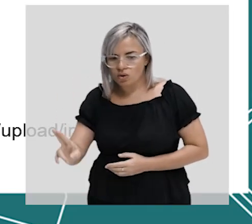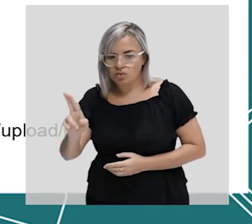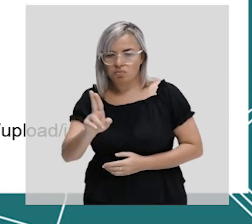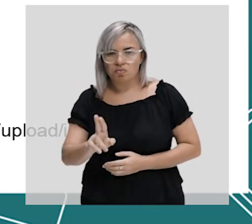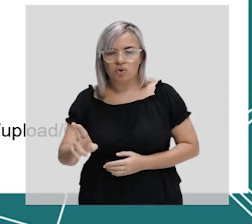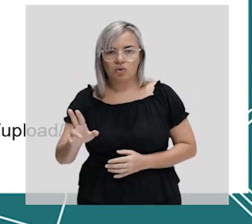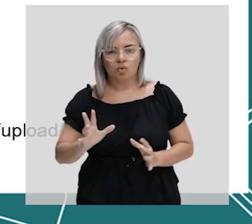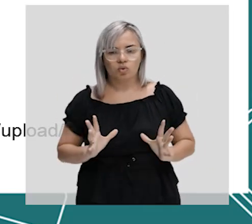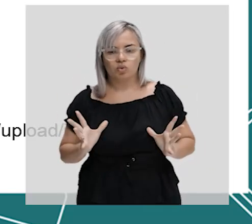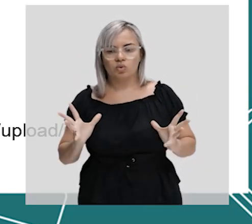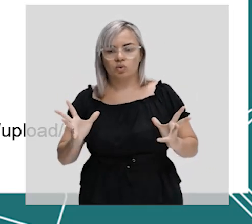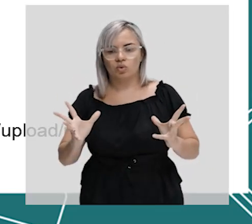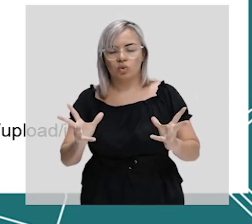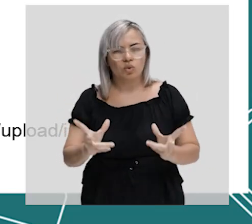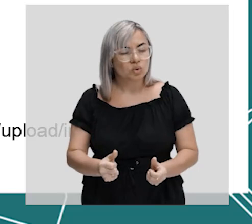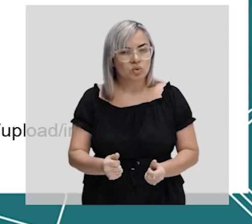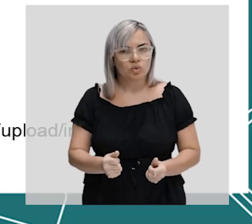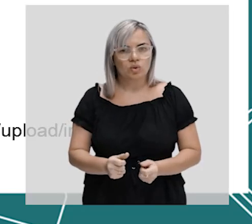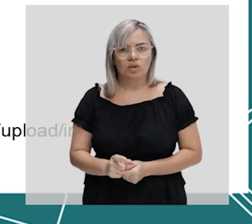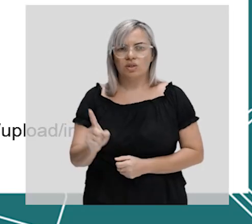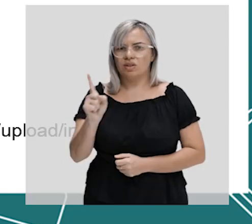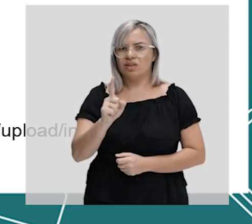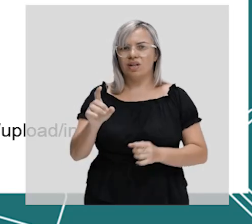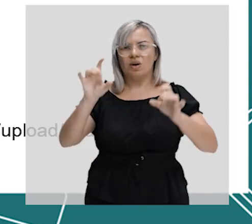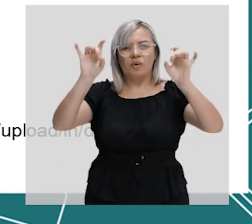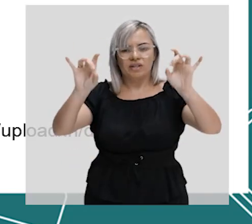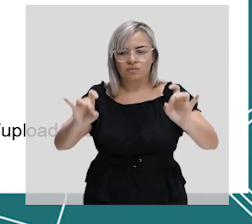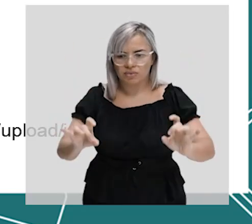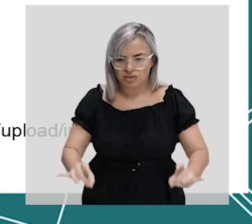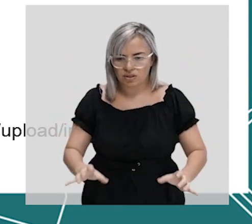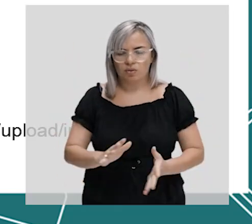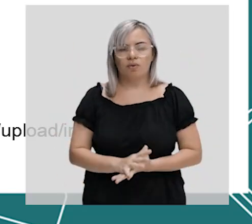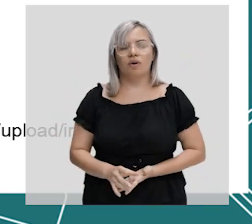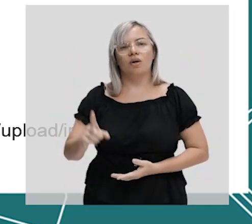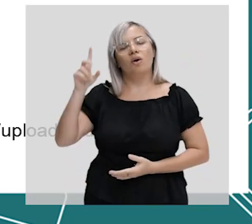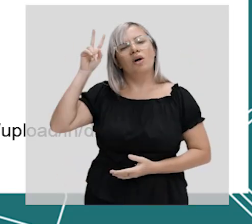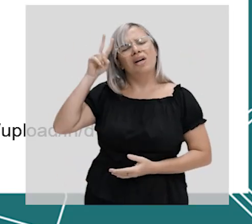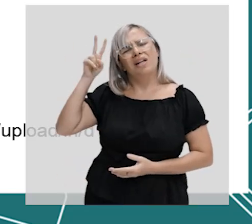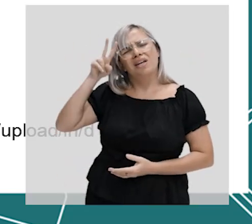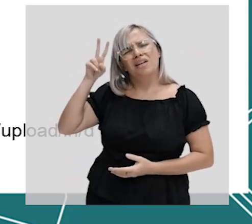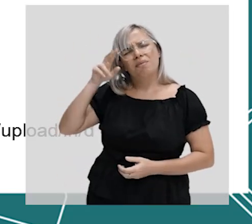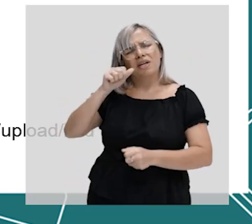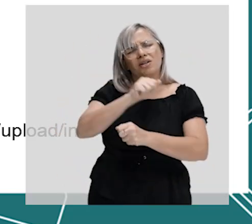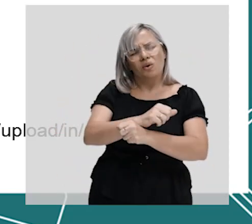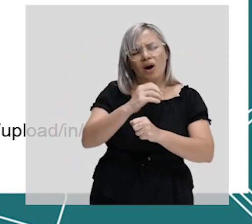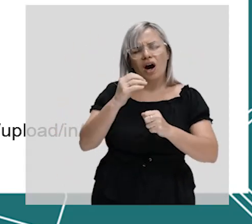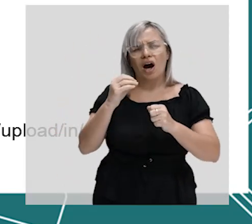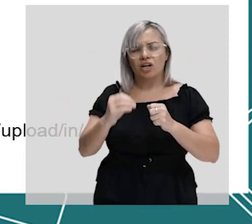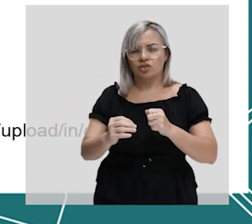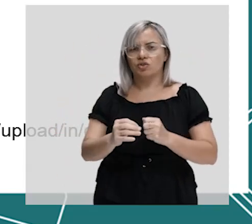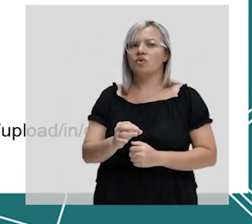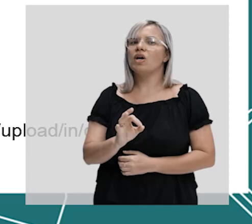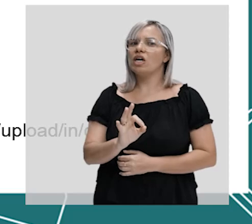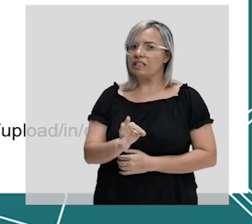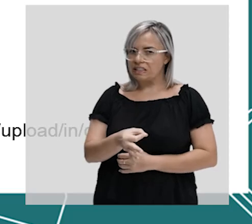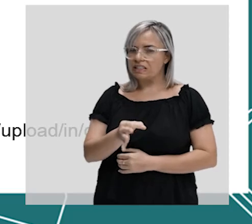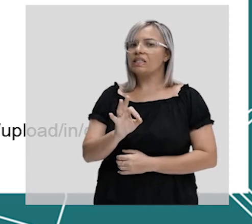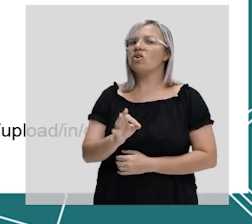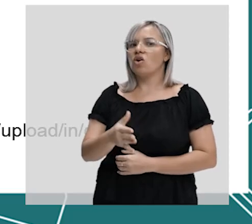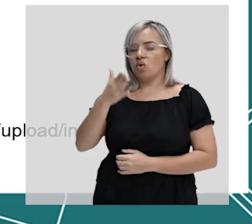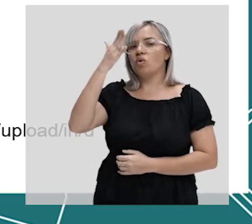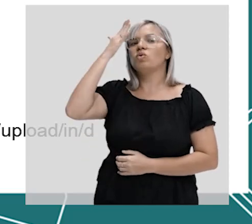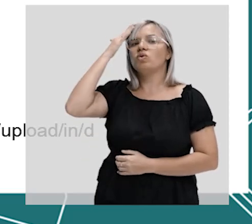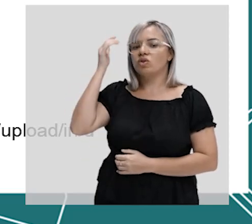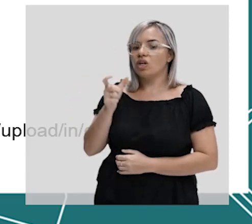geral, não especificado. Lembra que o artigo, né, definido, nós estávamos especificando. Falávamos